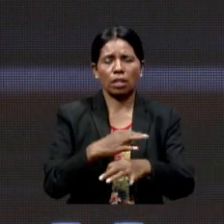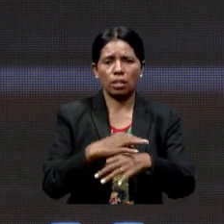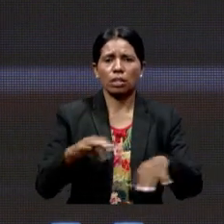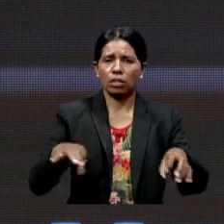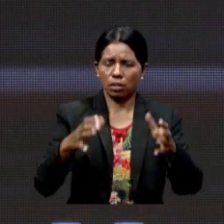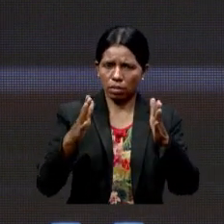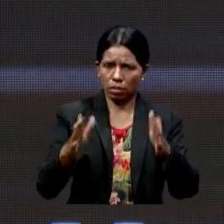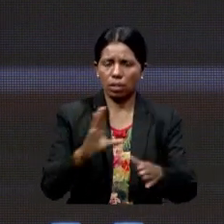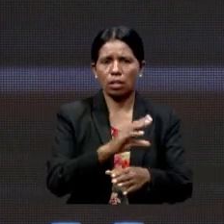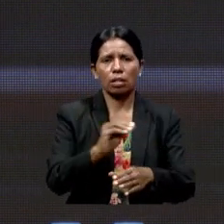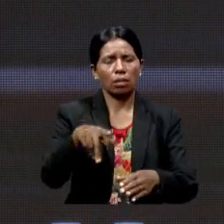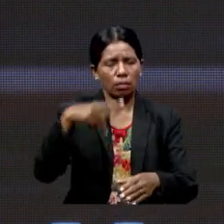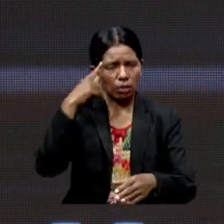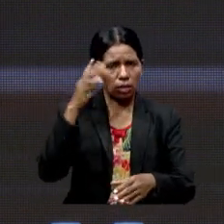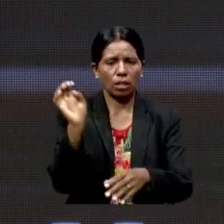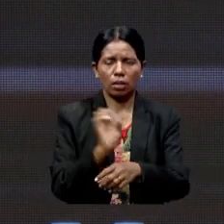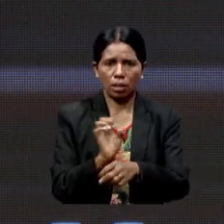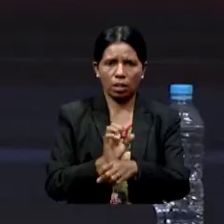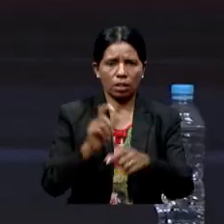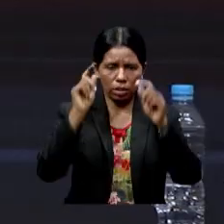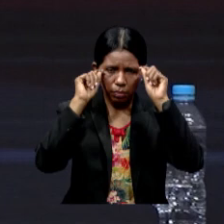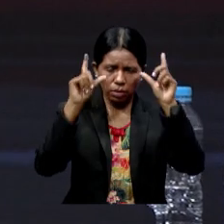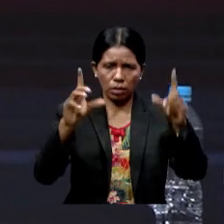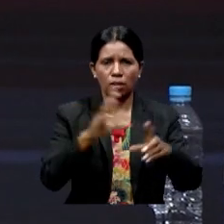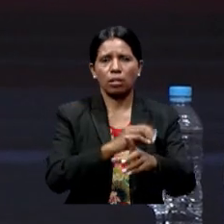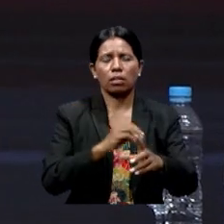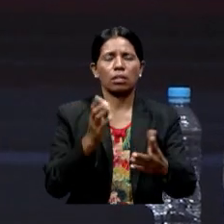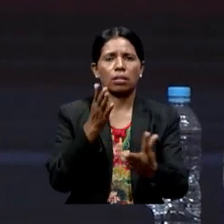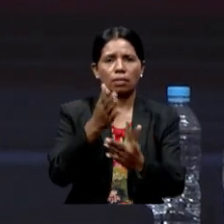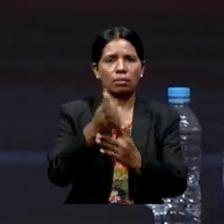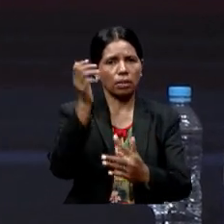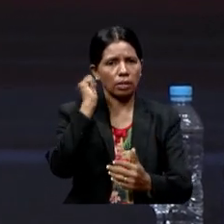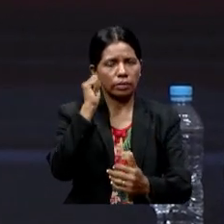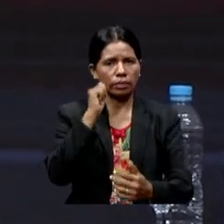humano no política economia Timor-Leste, molok adere basean.